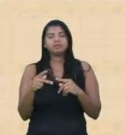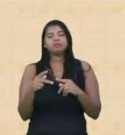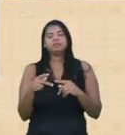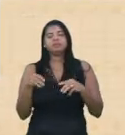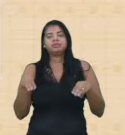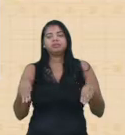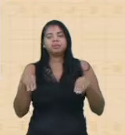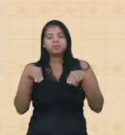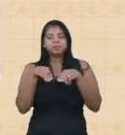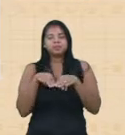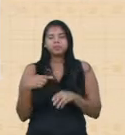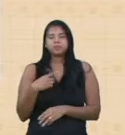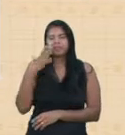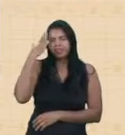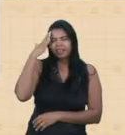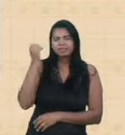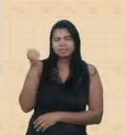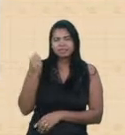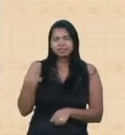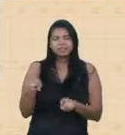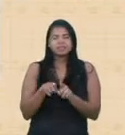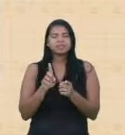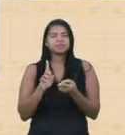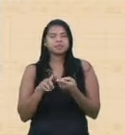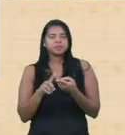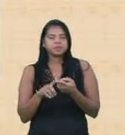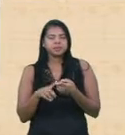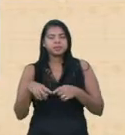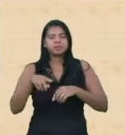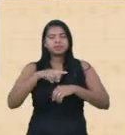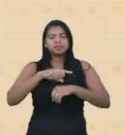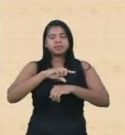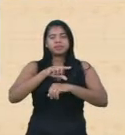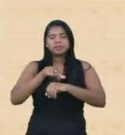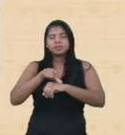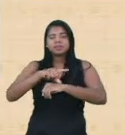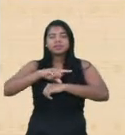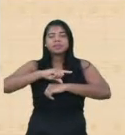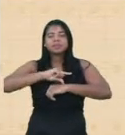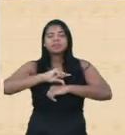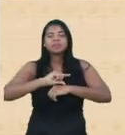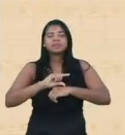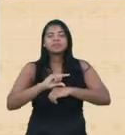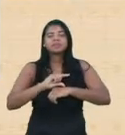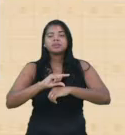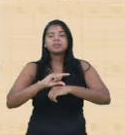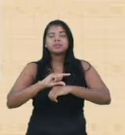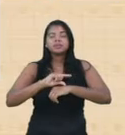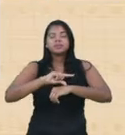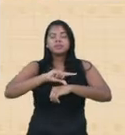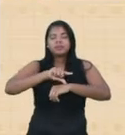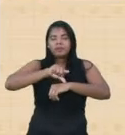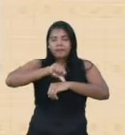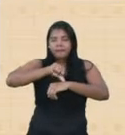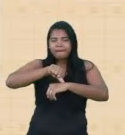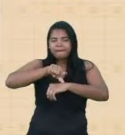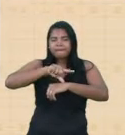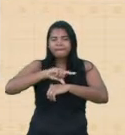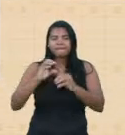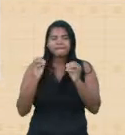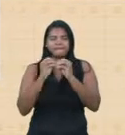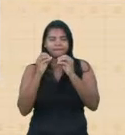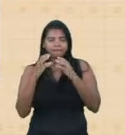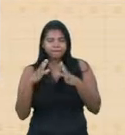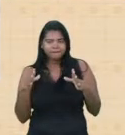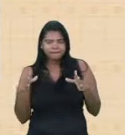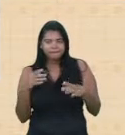gente sempre teve aquela cultura de dizer que a bússola sempre aponta para onde? A gente sabe que a bússola ela foi criada pelos chineses